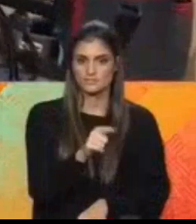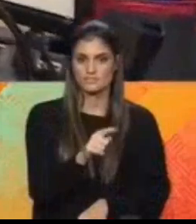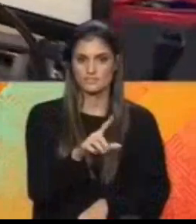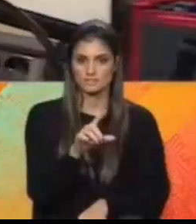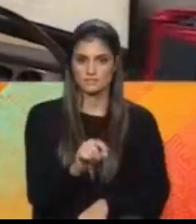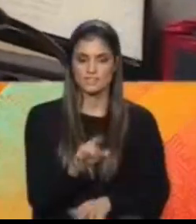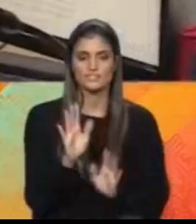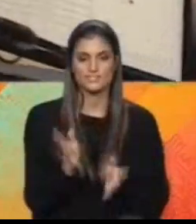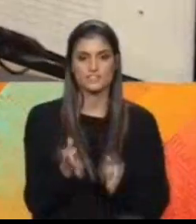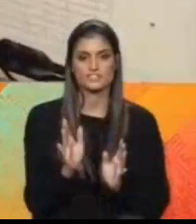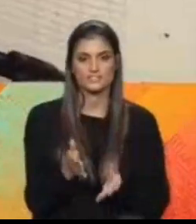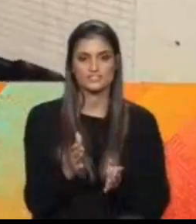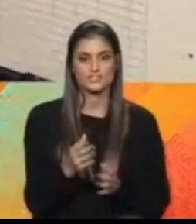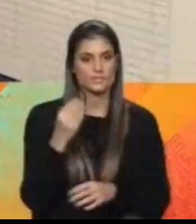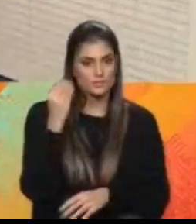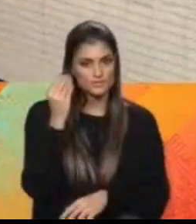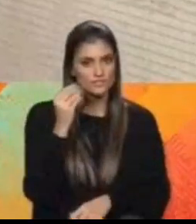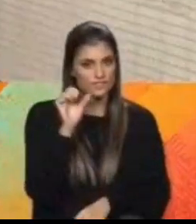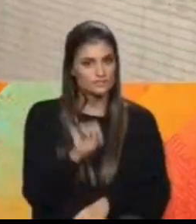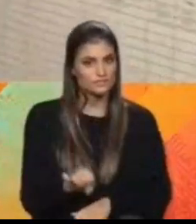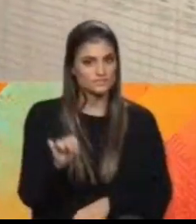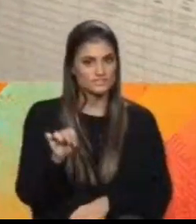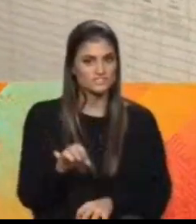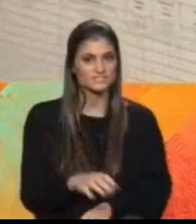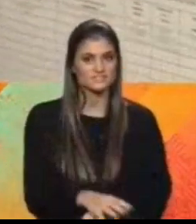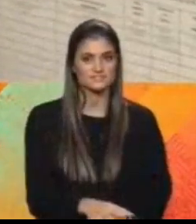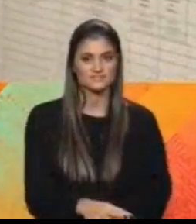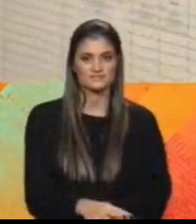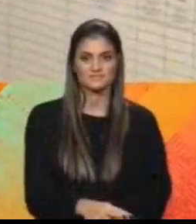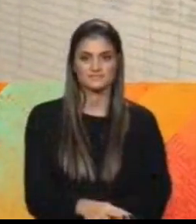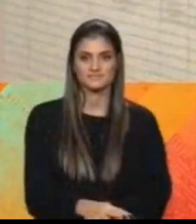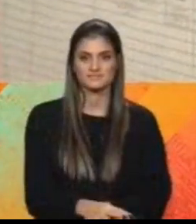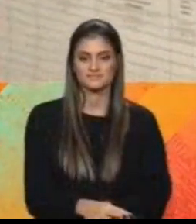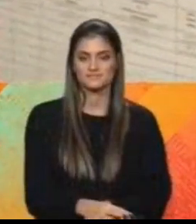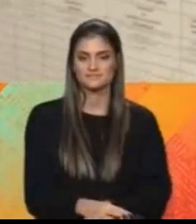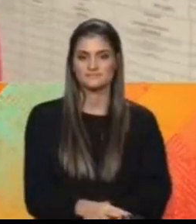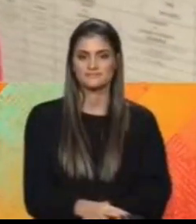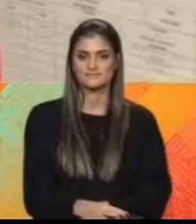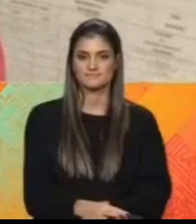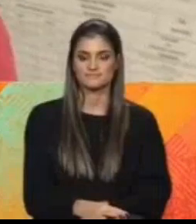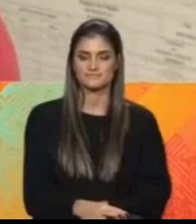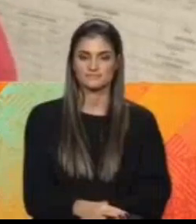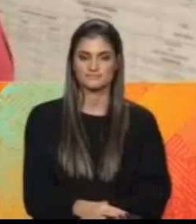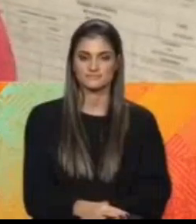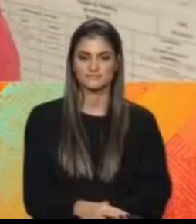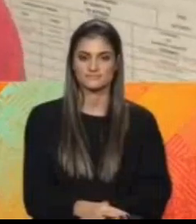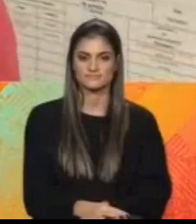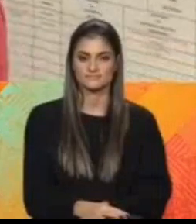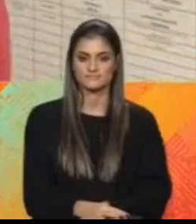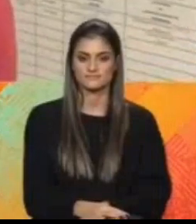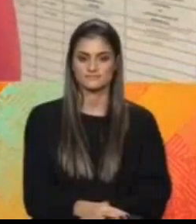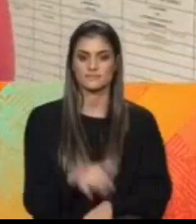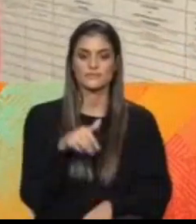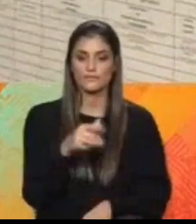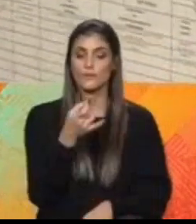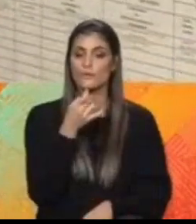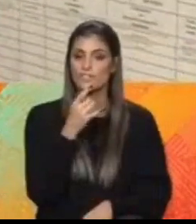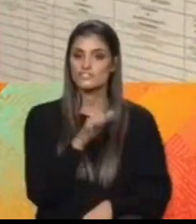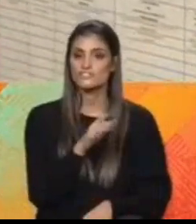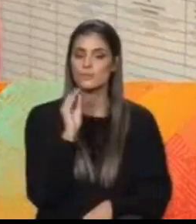já está com saudades tuas. Vamos deixar o